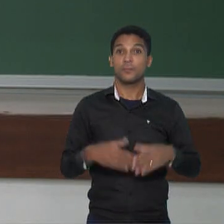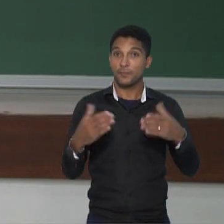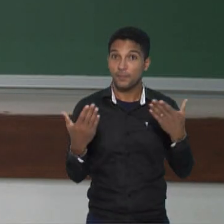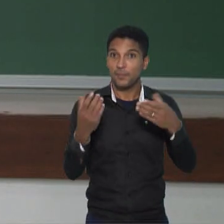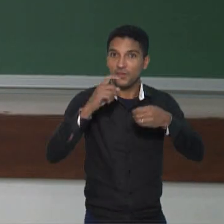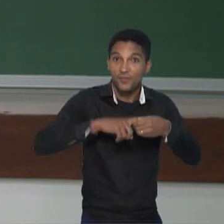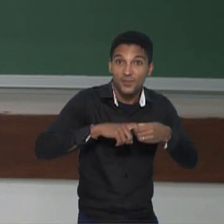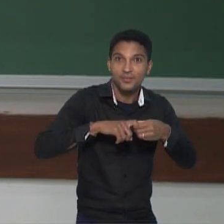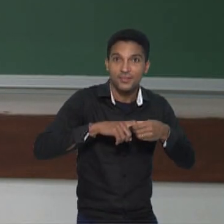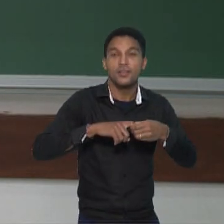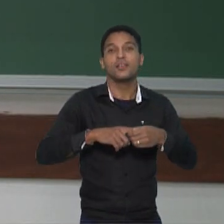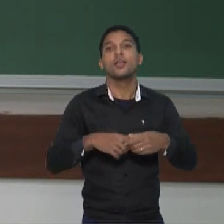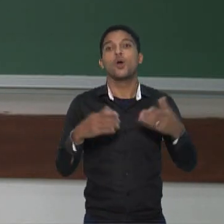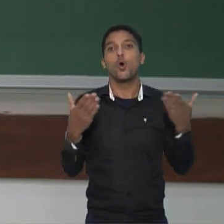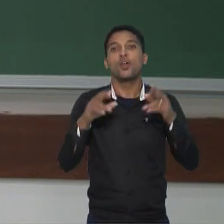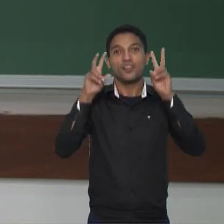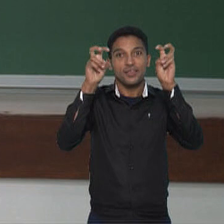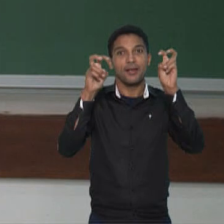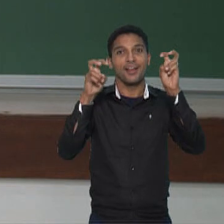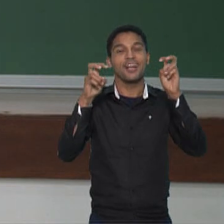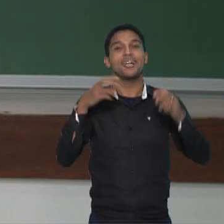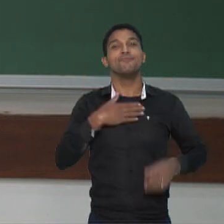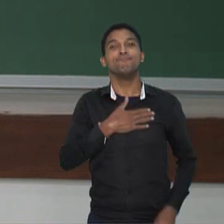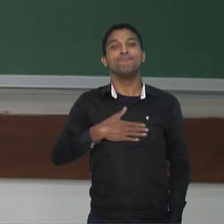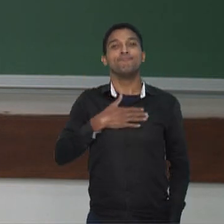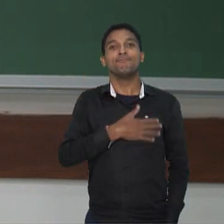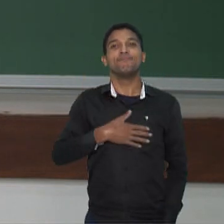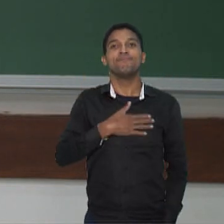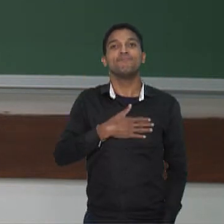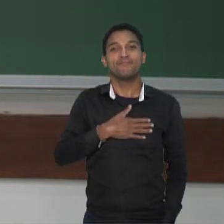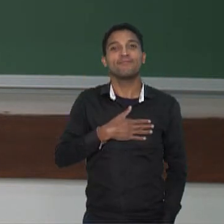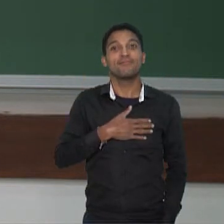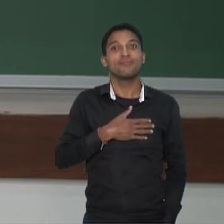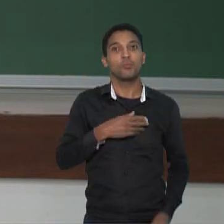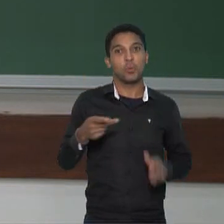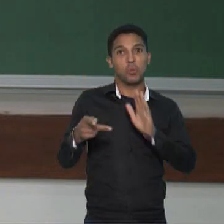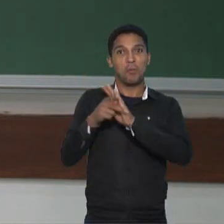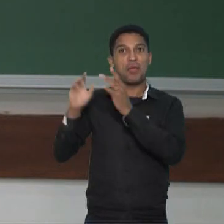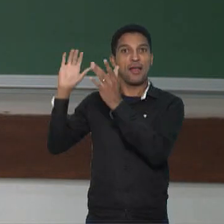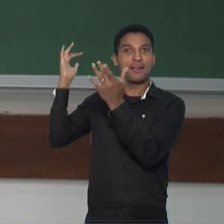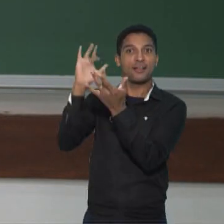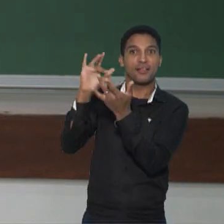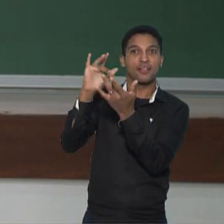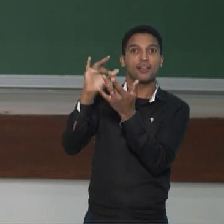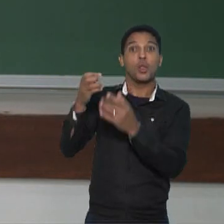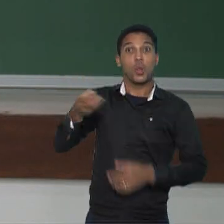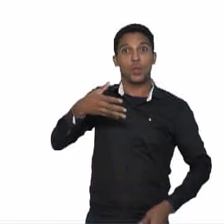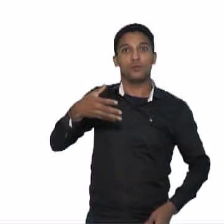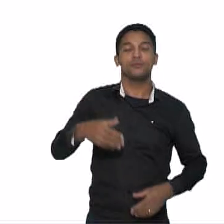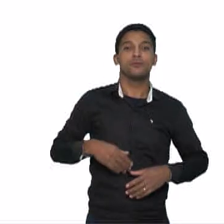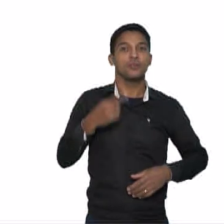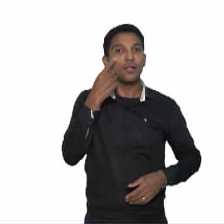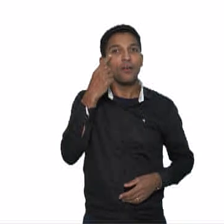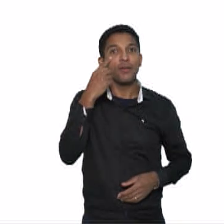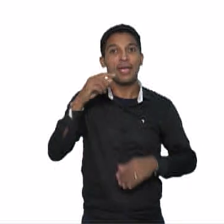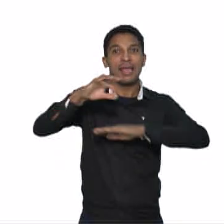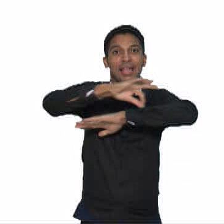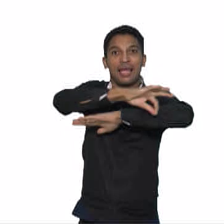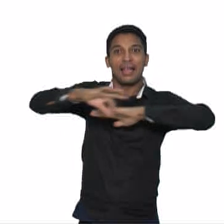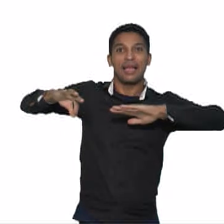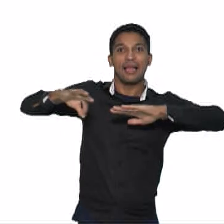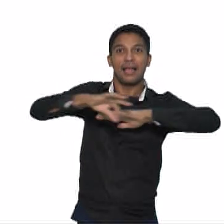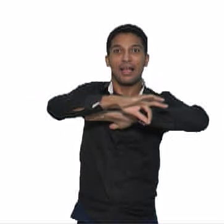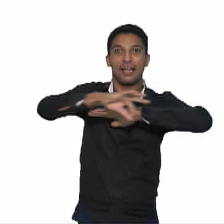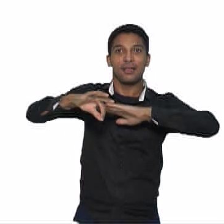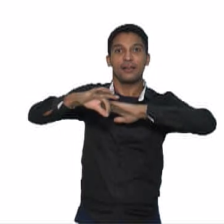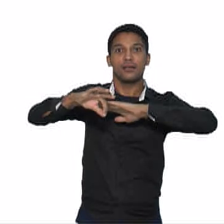Voltamos, pessoal. Hoje o tema é bem gostoso, né? Neoclassicismo, bem bacana. Quanto à arquitetura neoclássica, sistemas de construção feitos a partir dos arcos